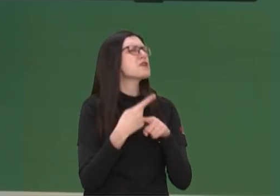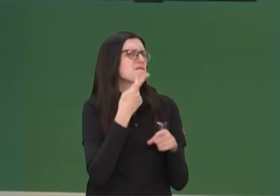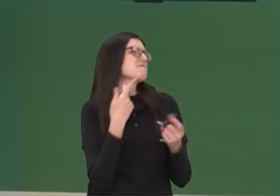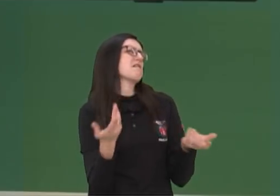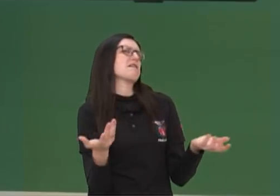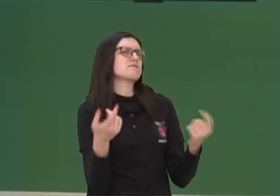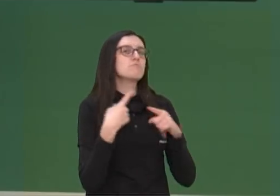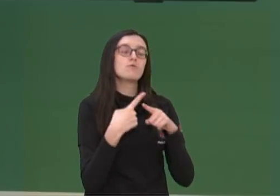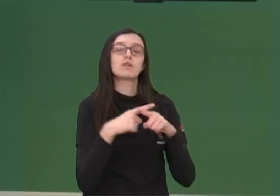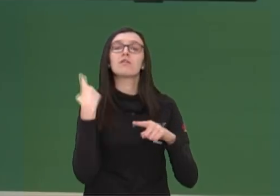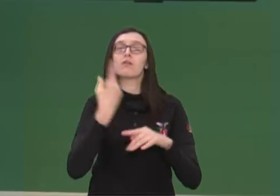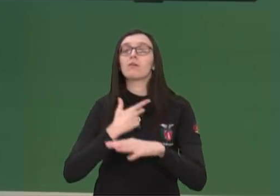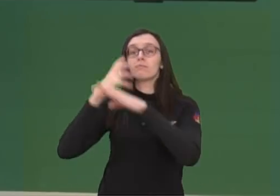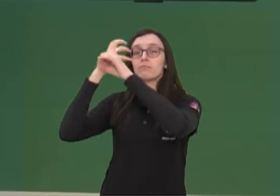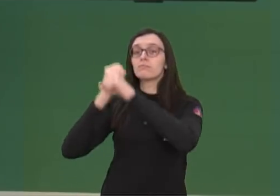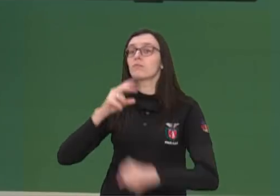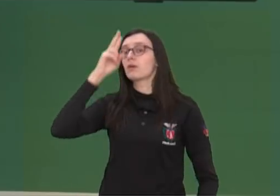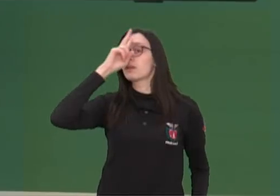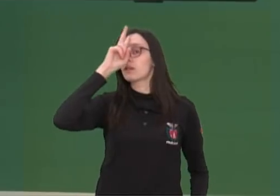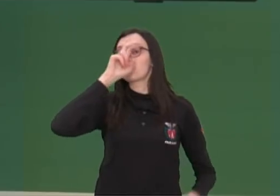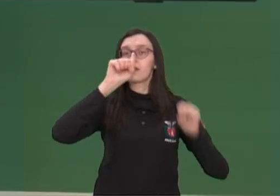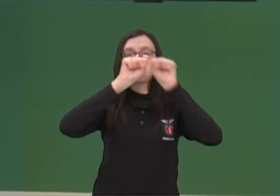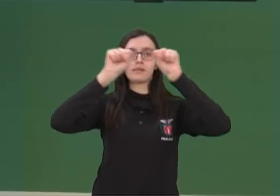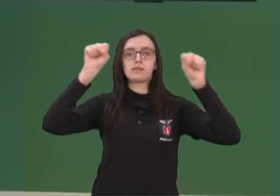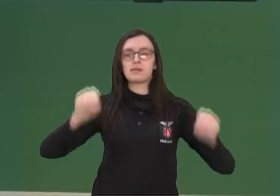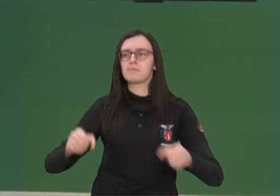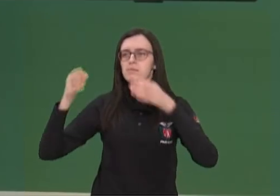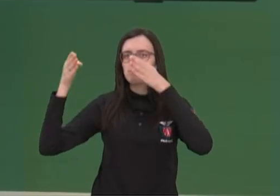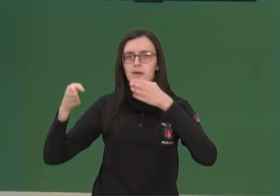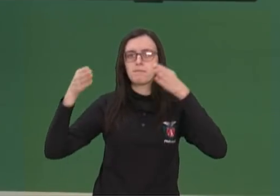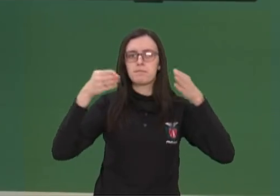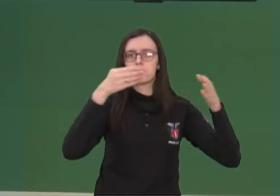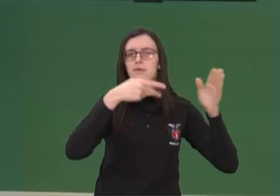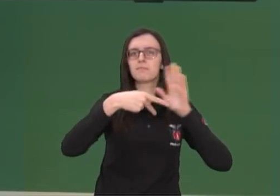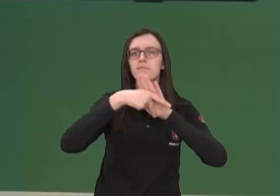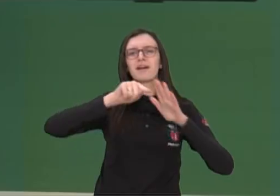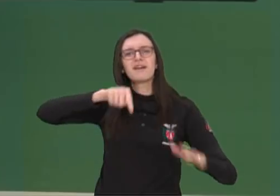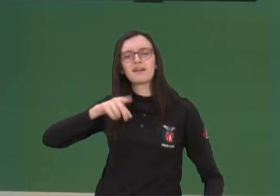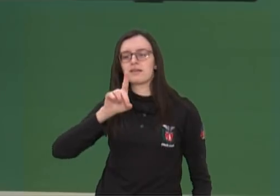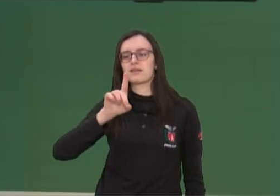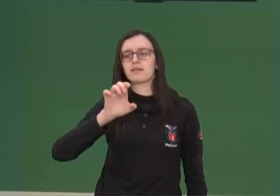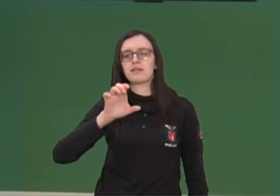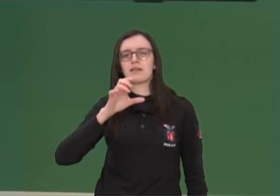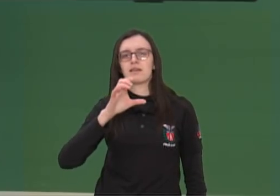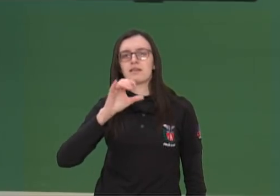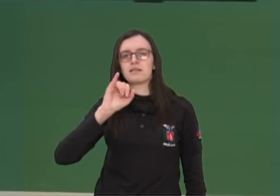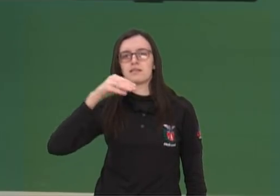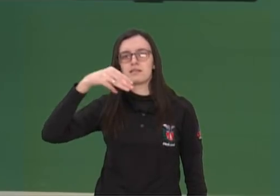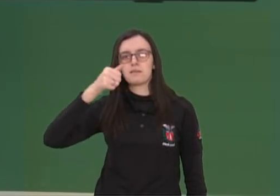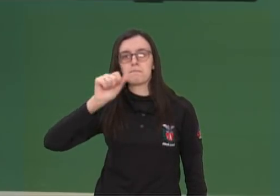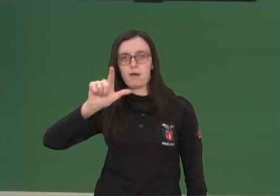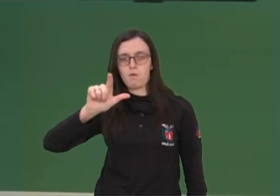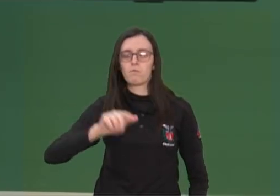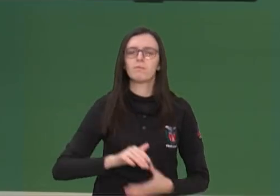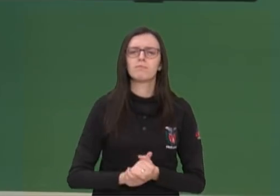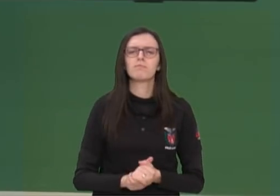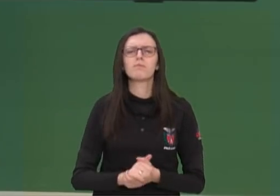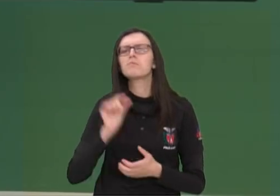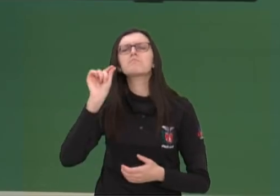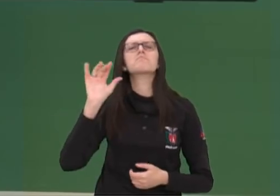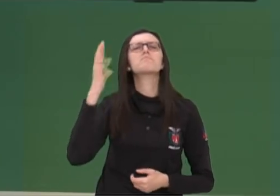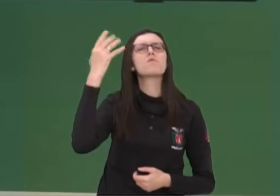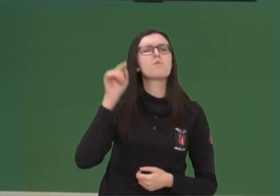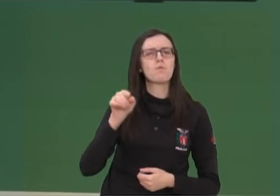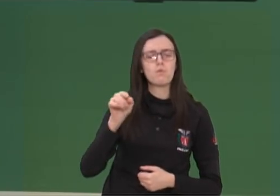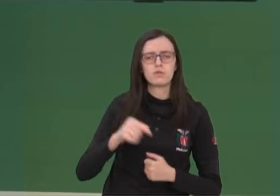a gente retomar a parte do sistema de numeração decimal. O nosso sistema de numeração, ele é chamado sistema de numeração decimal. O que